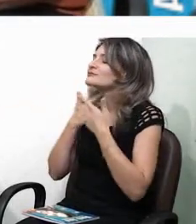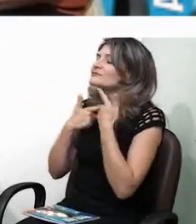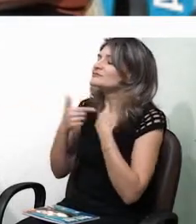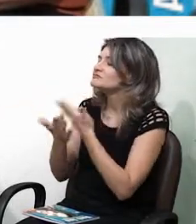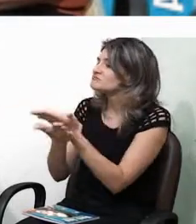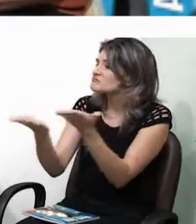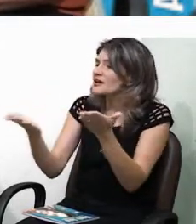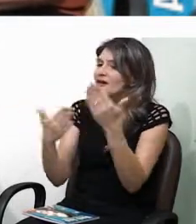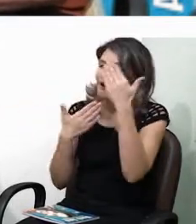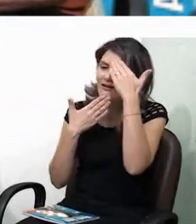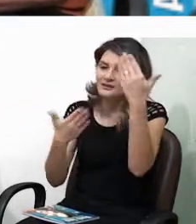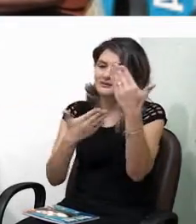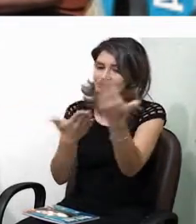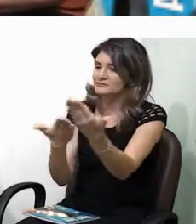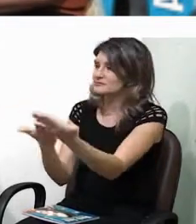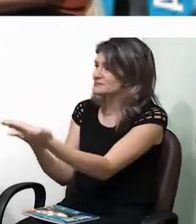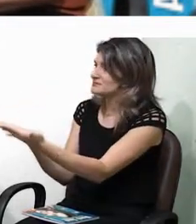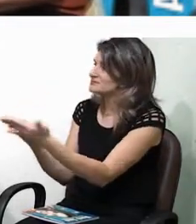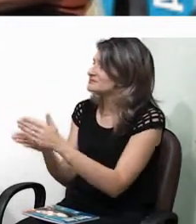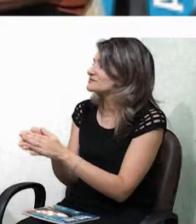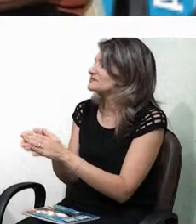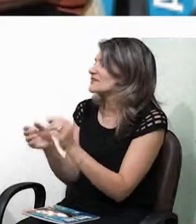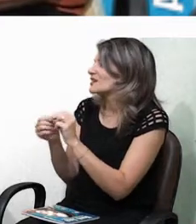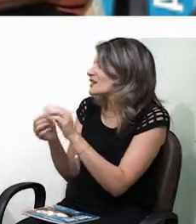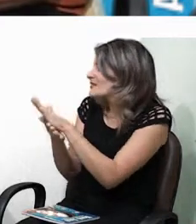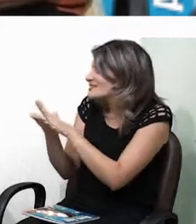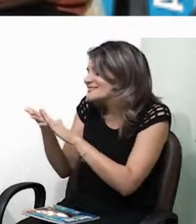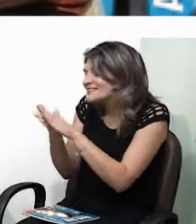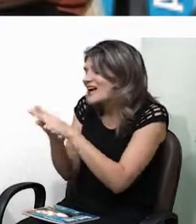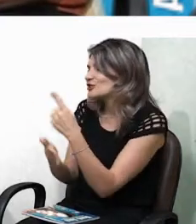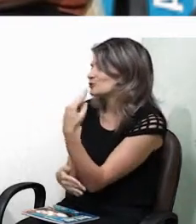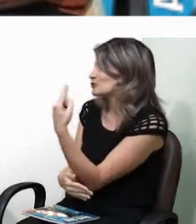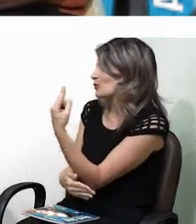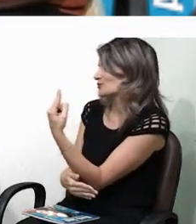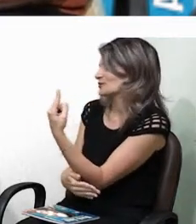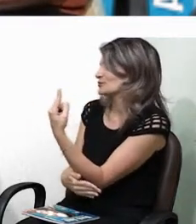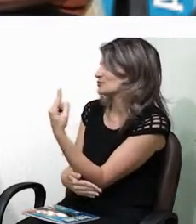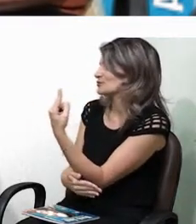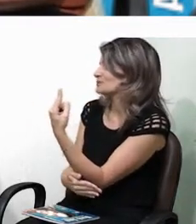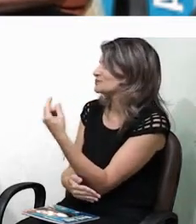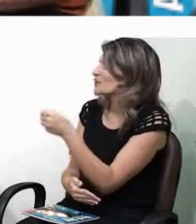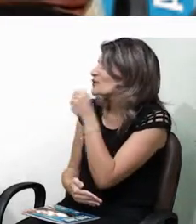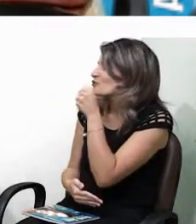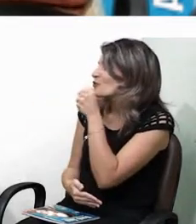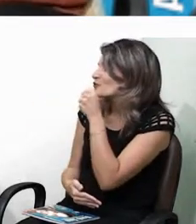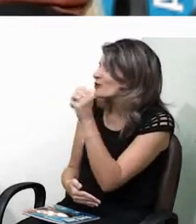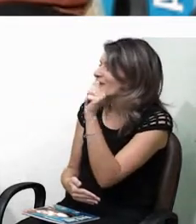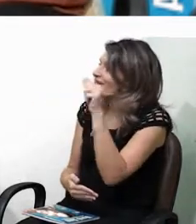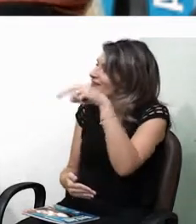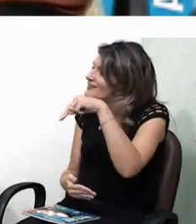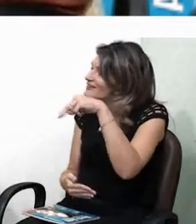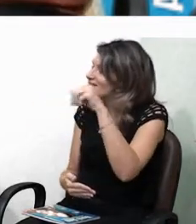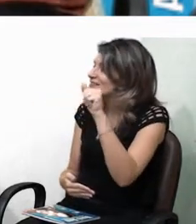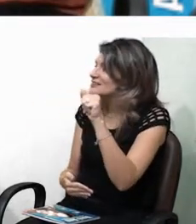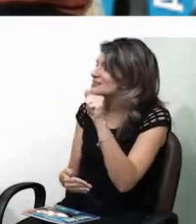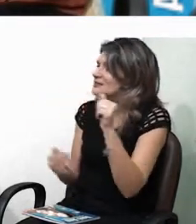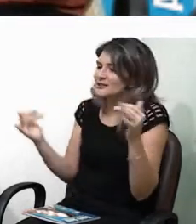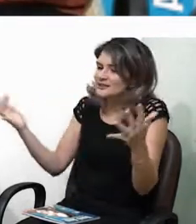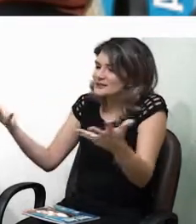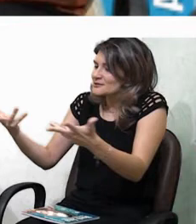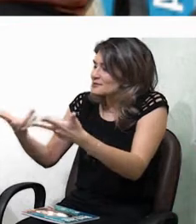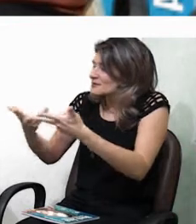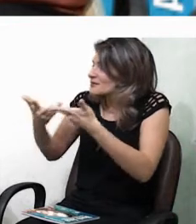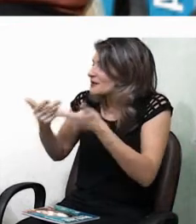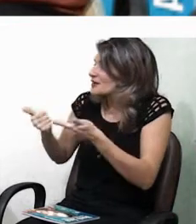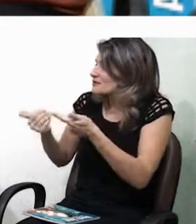vontade, agradeçam, porque ninguém faz nada sozinho, né, Maria Clara? A vovó Ana não teria esse cenário maravilhoso